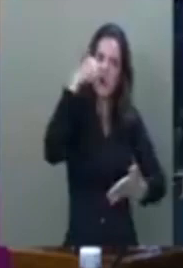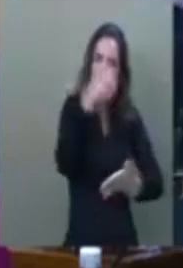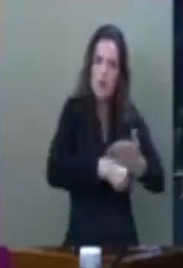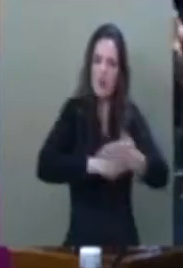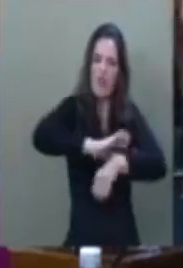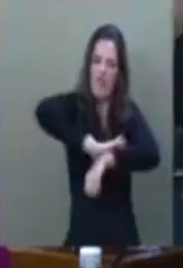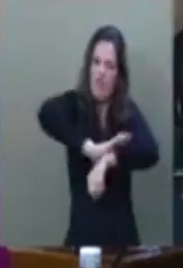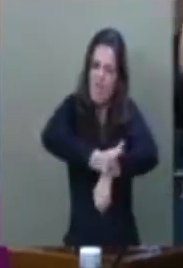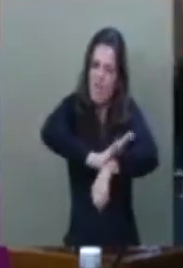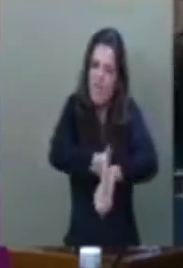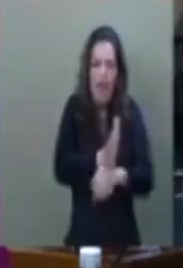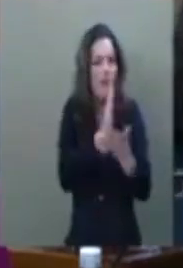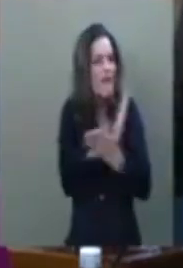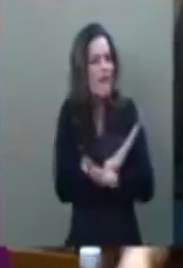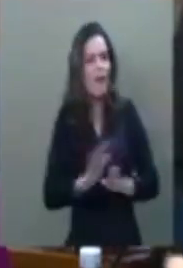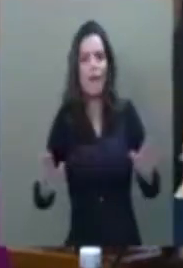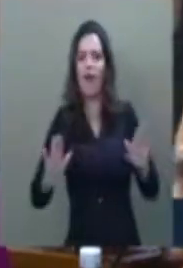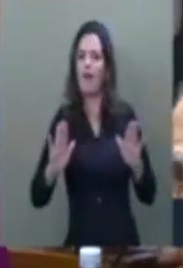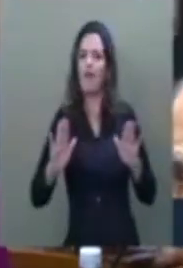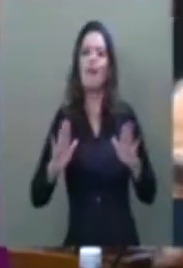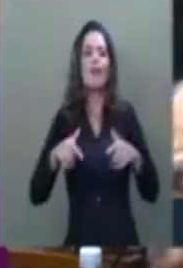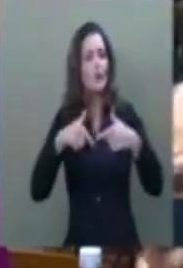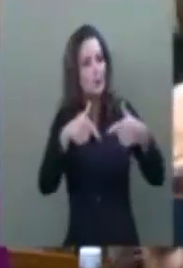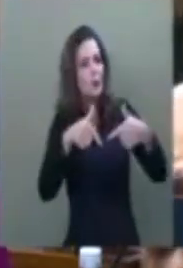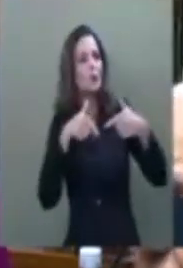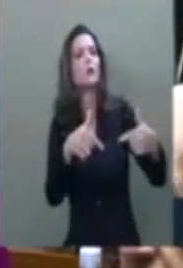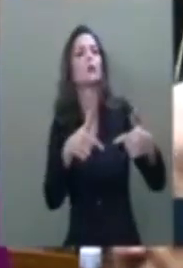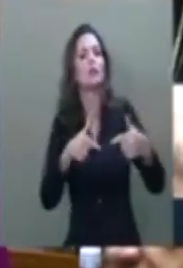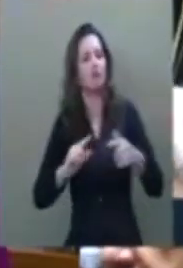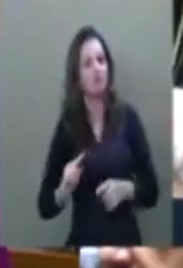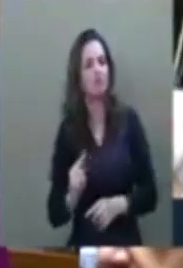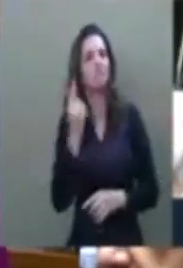à discriminação racial. É isso, obrigado, presidente, pela oportunidade.